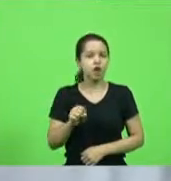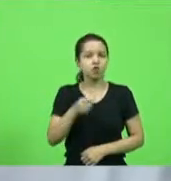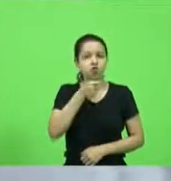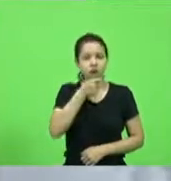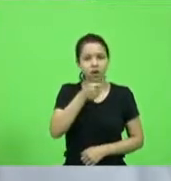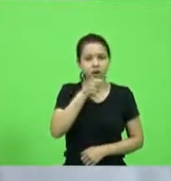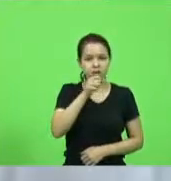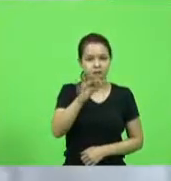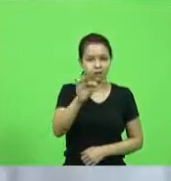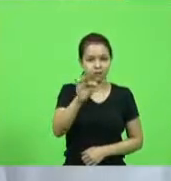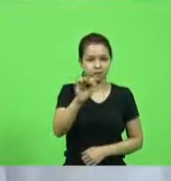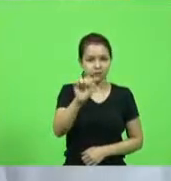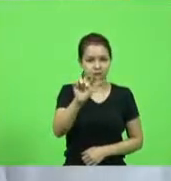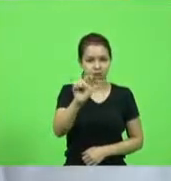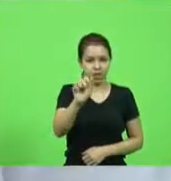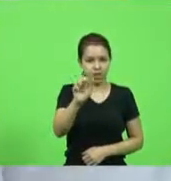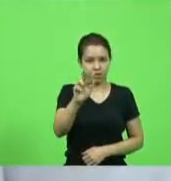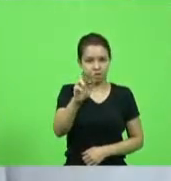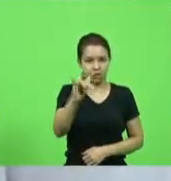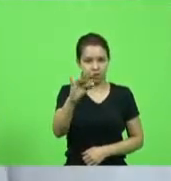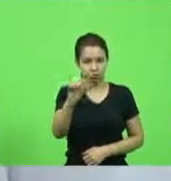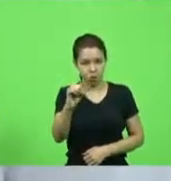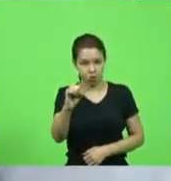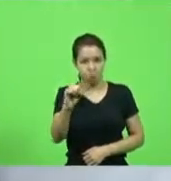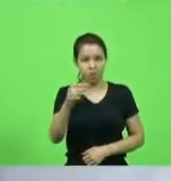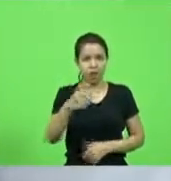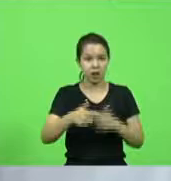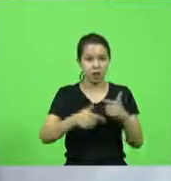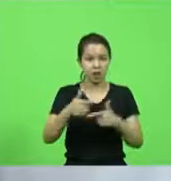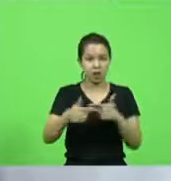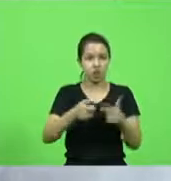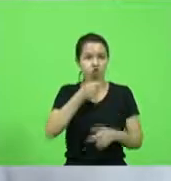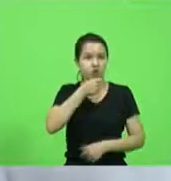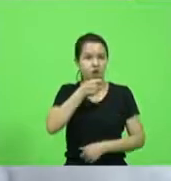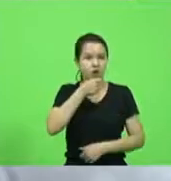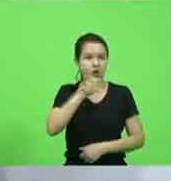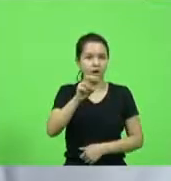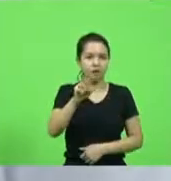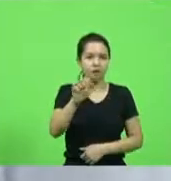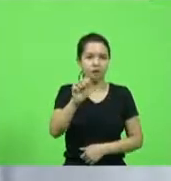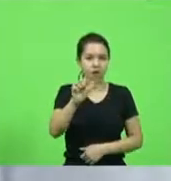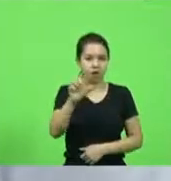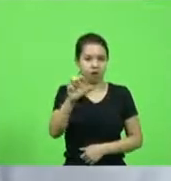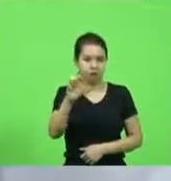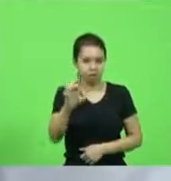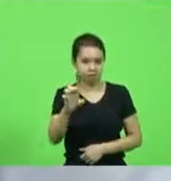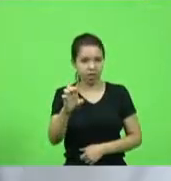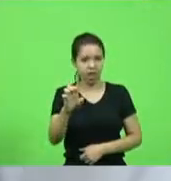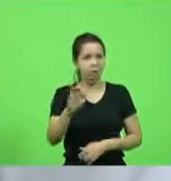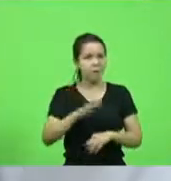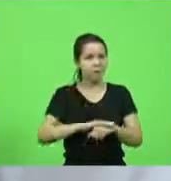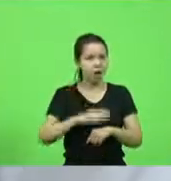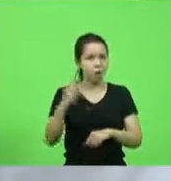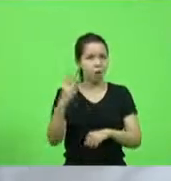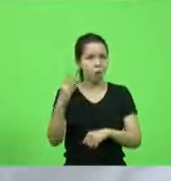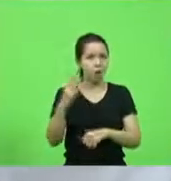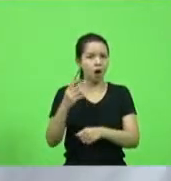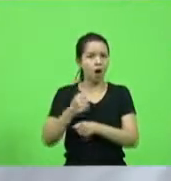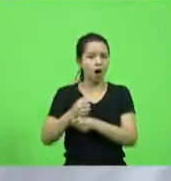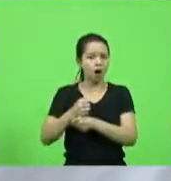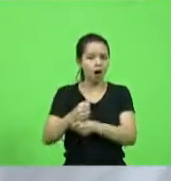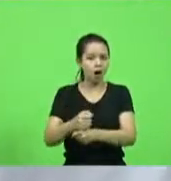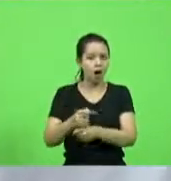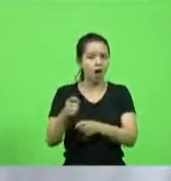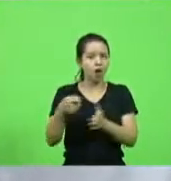Brunago é do Jornal do Vale. São mais de 44 anos de luta por informação de